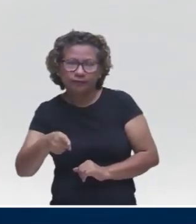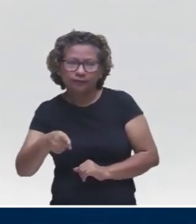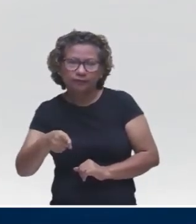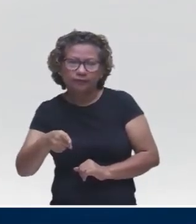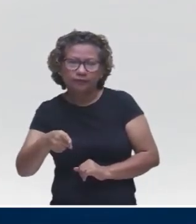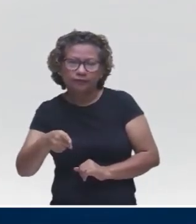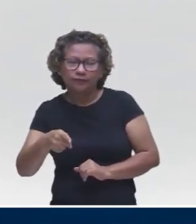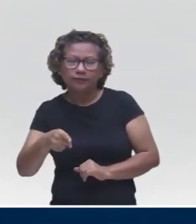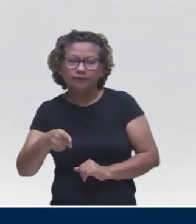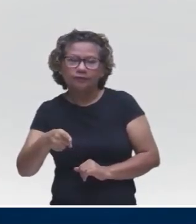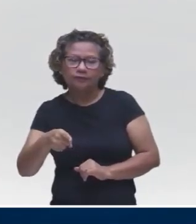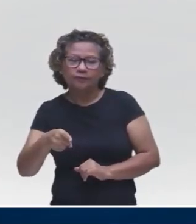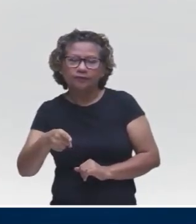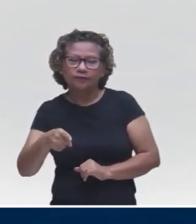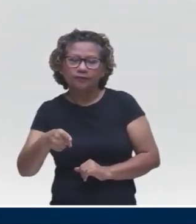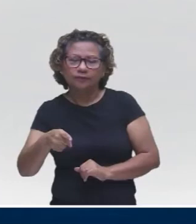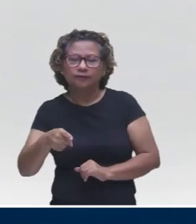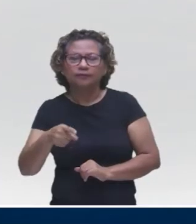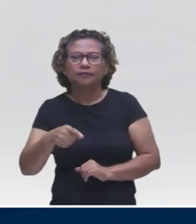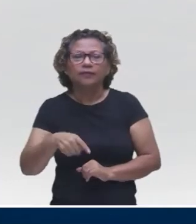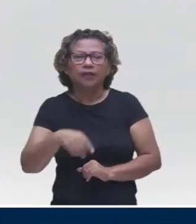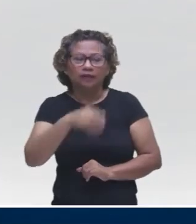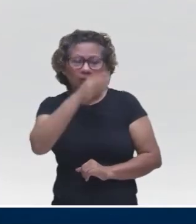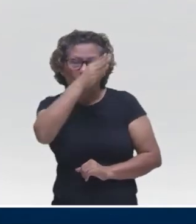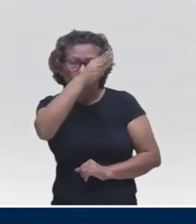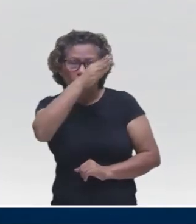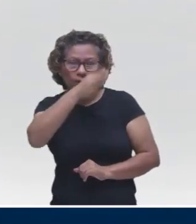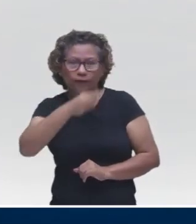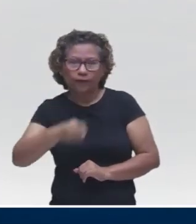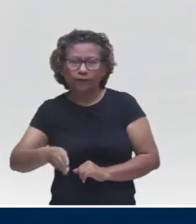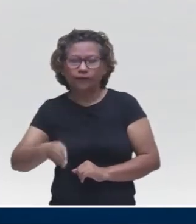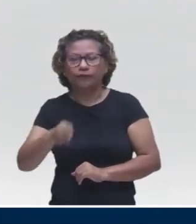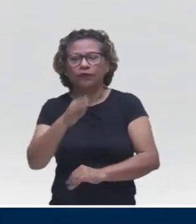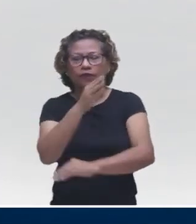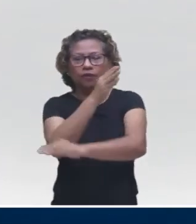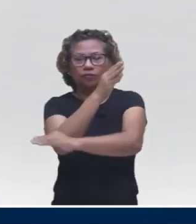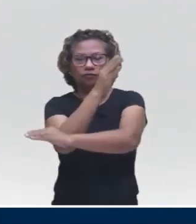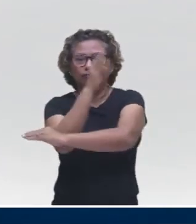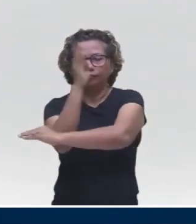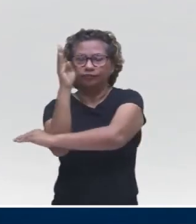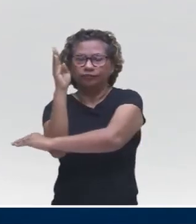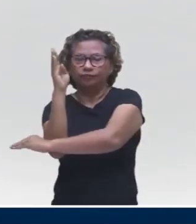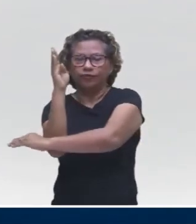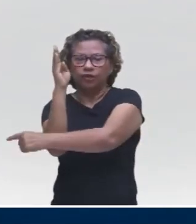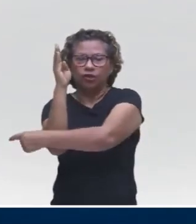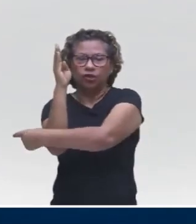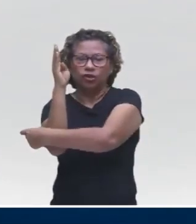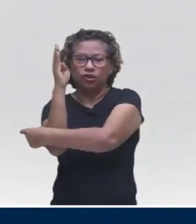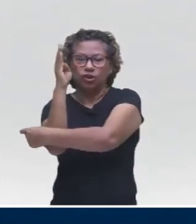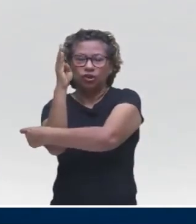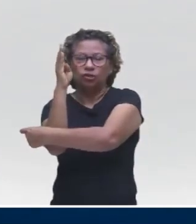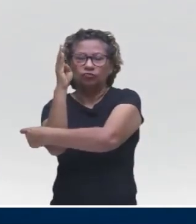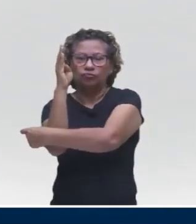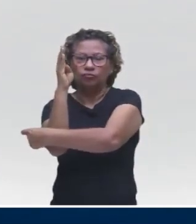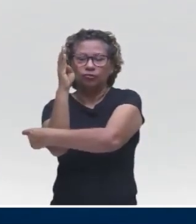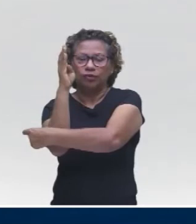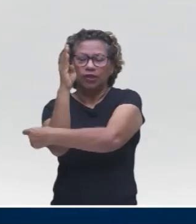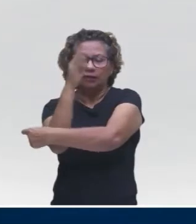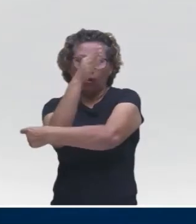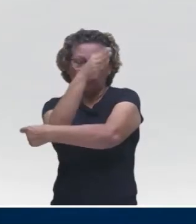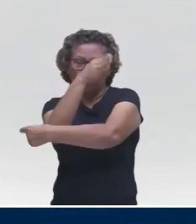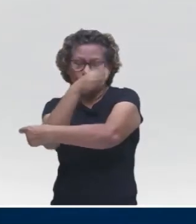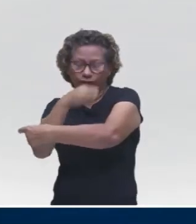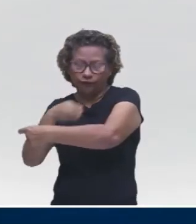x. Ó, vai cortar no ponto 1,66, né, que é 5 sobre 3, e o y vai